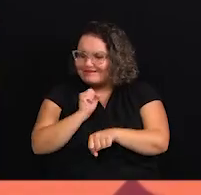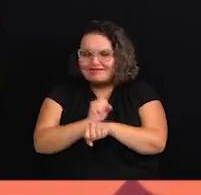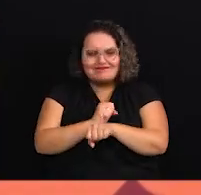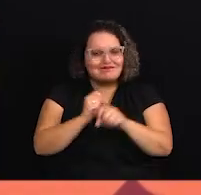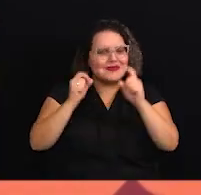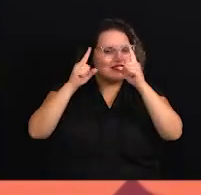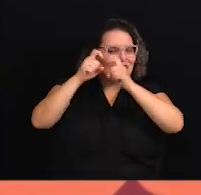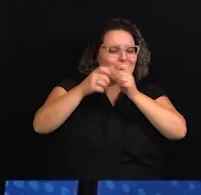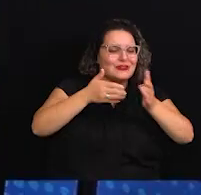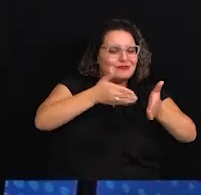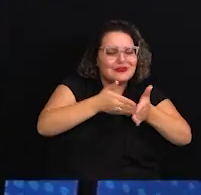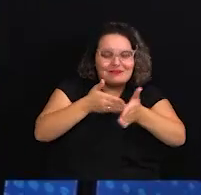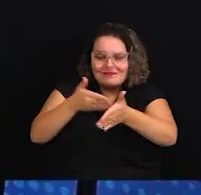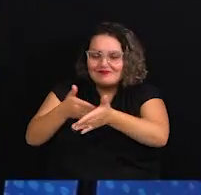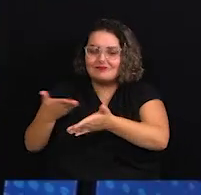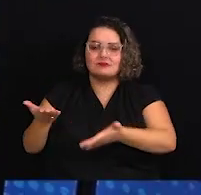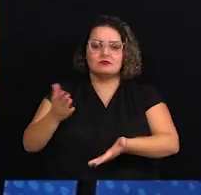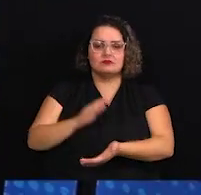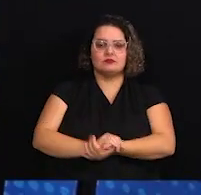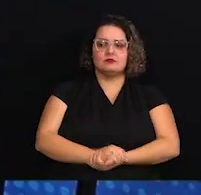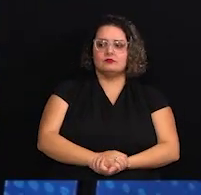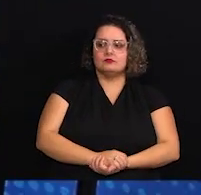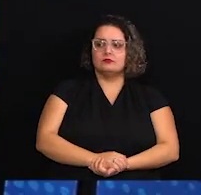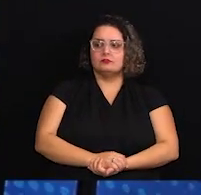os obstáculos?